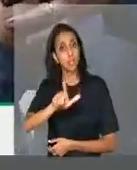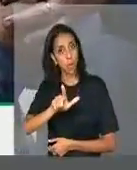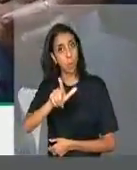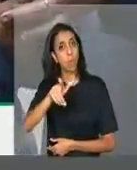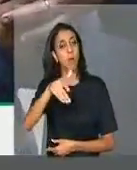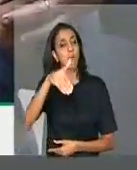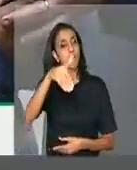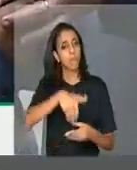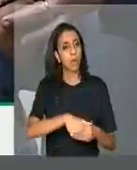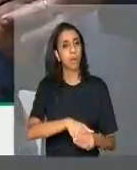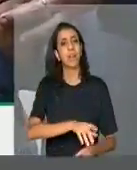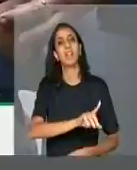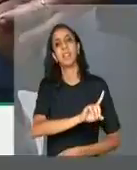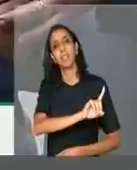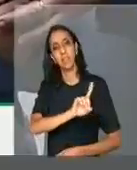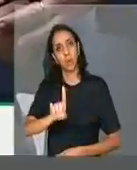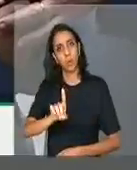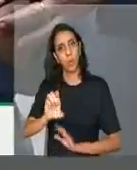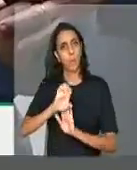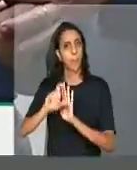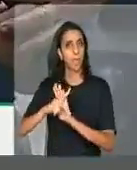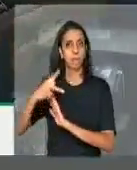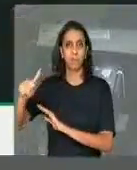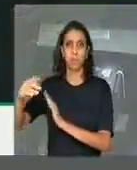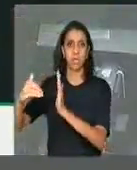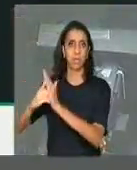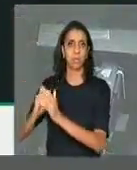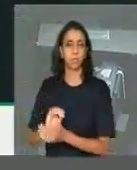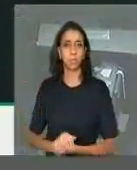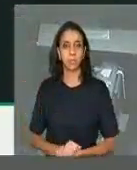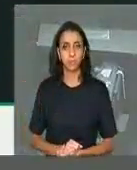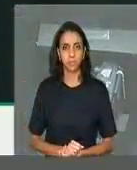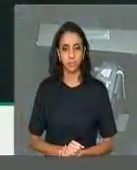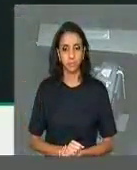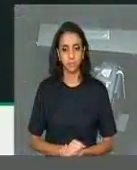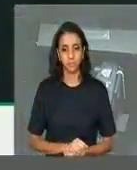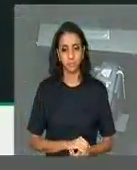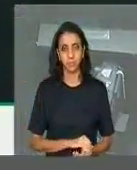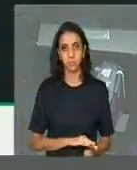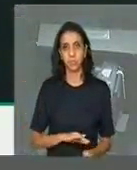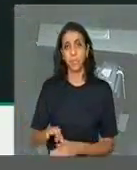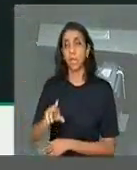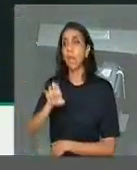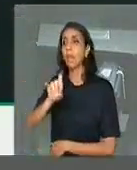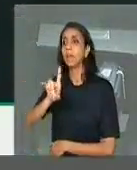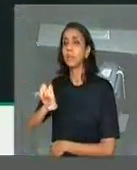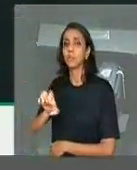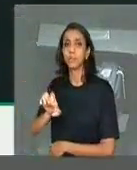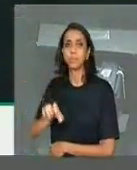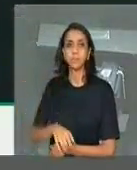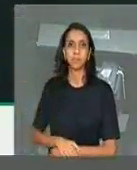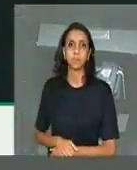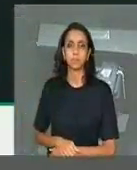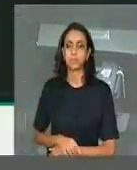não a essas emendas do Senado. João Derli Rede. Zé Geraldo, minoria.